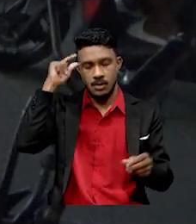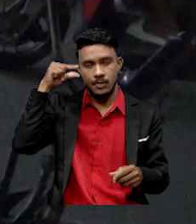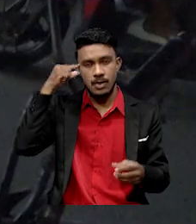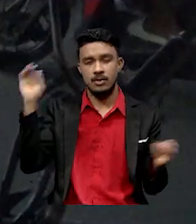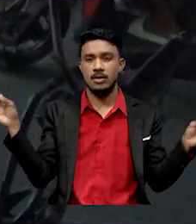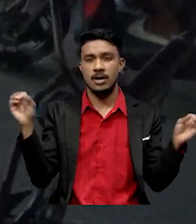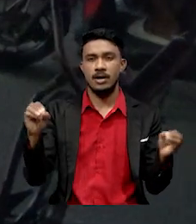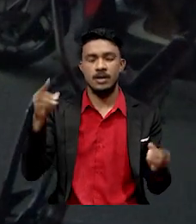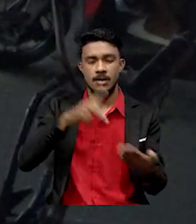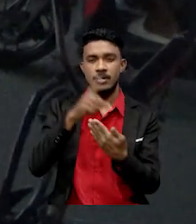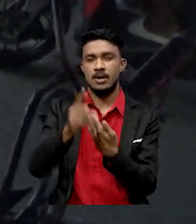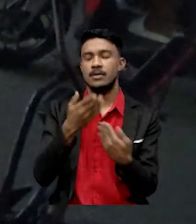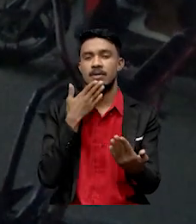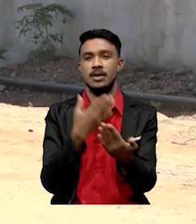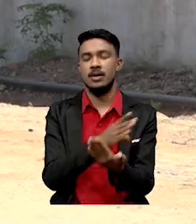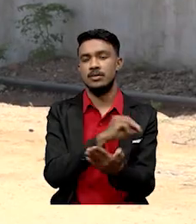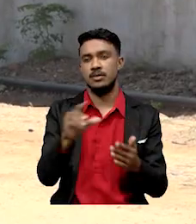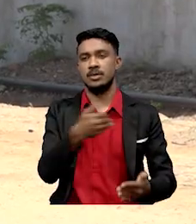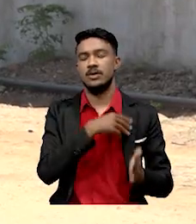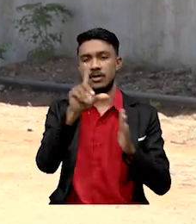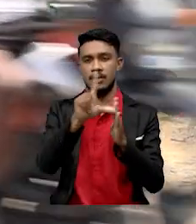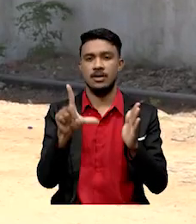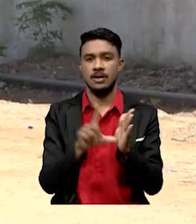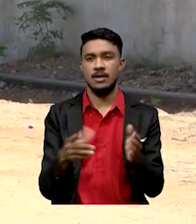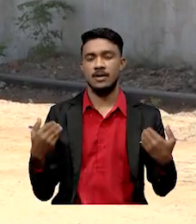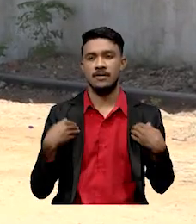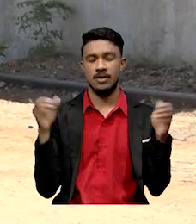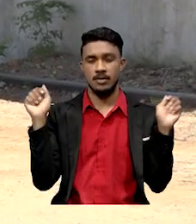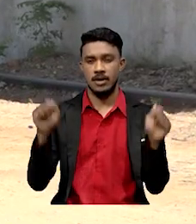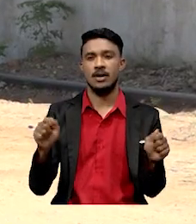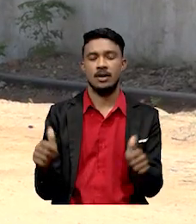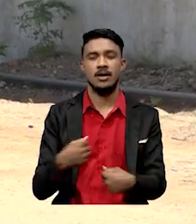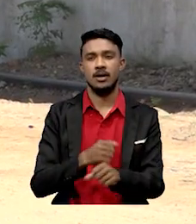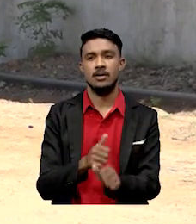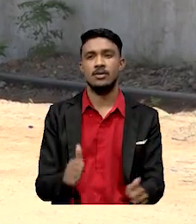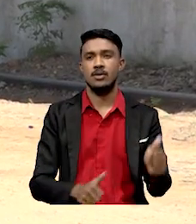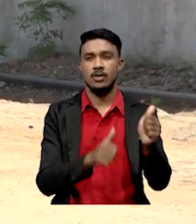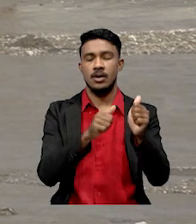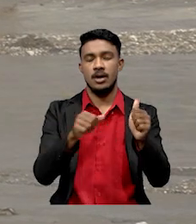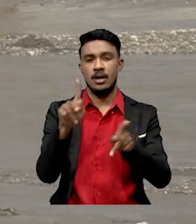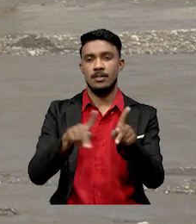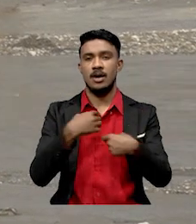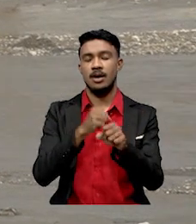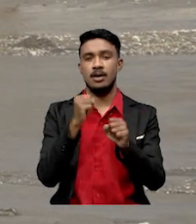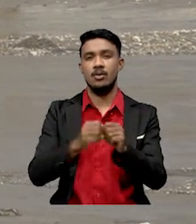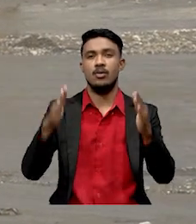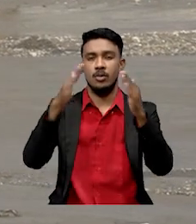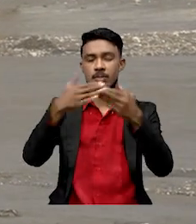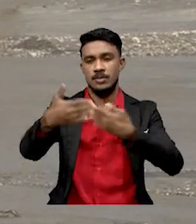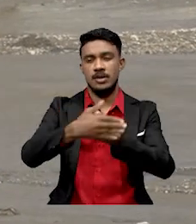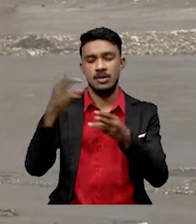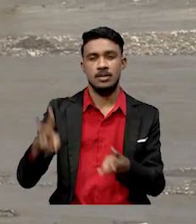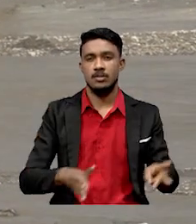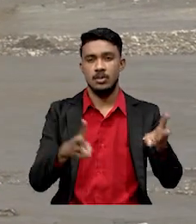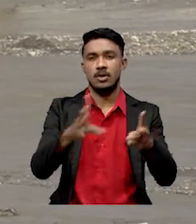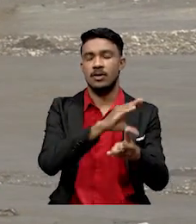cidadão no mo sedau que lei ato regula. Pior lutan, comunidade hari uma ia valita leteng, ia mota nining, no ia fating